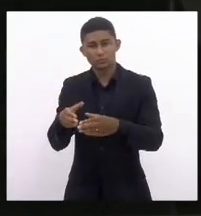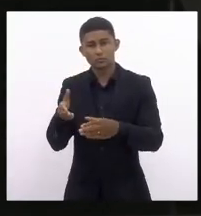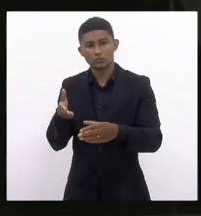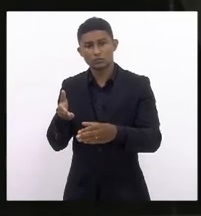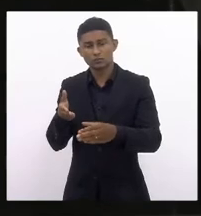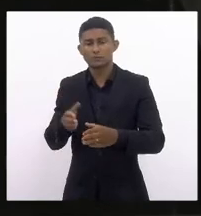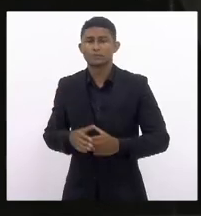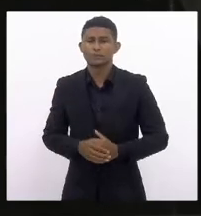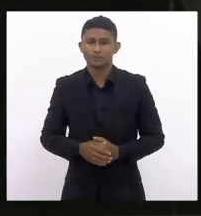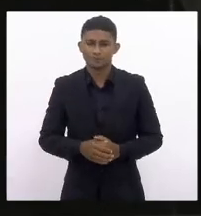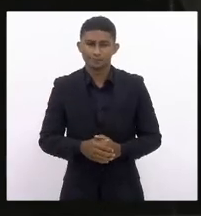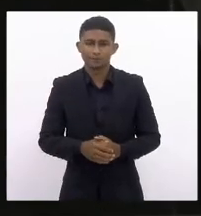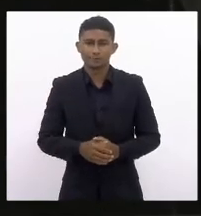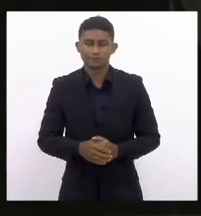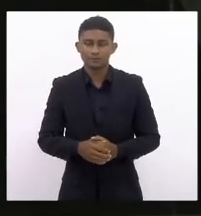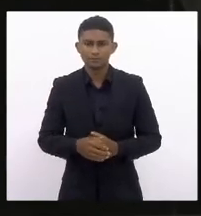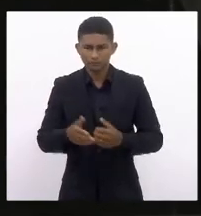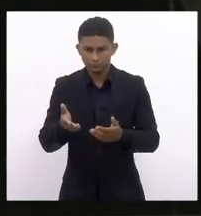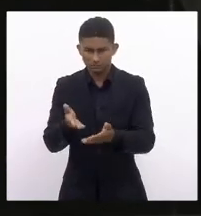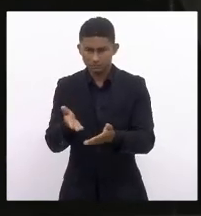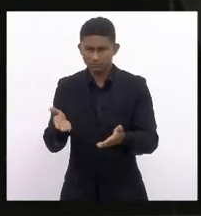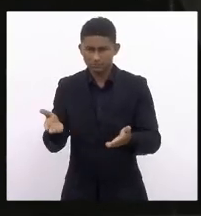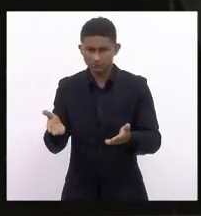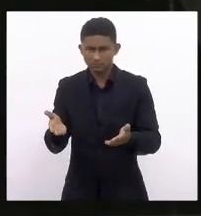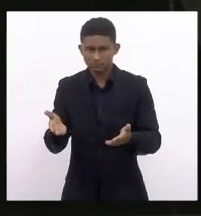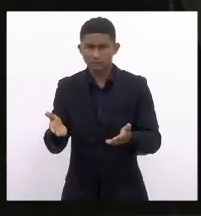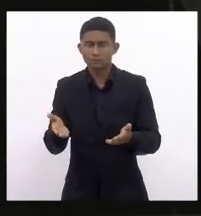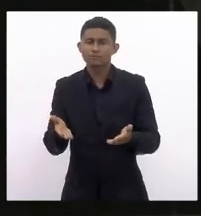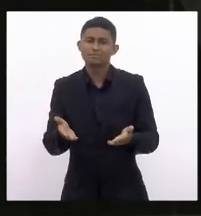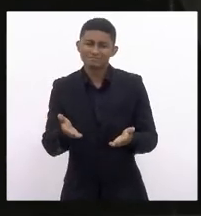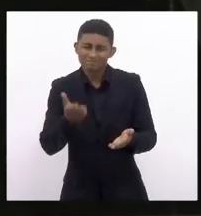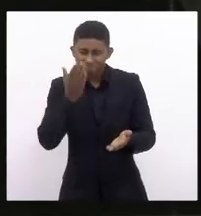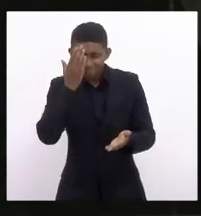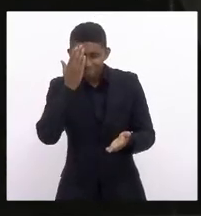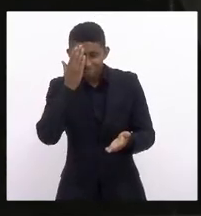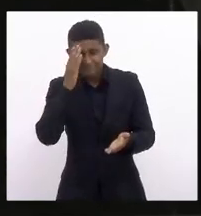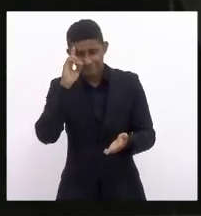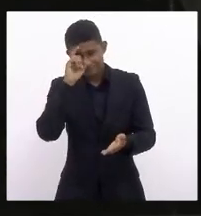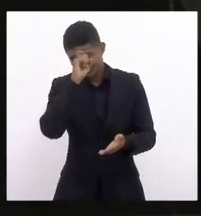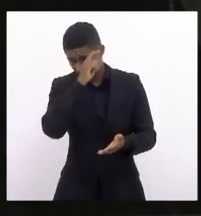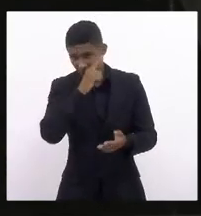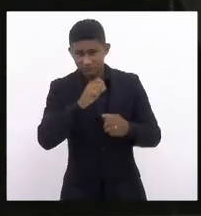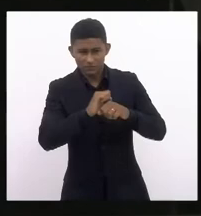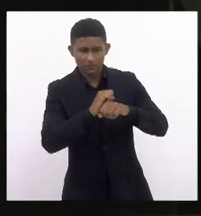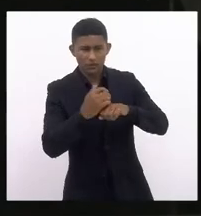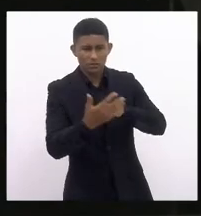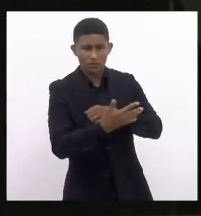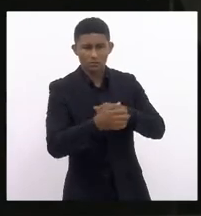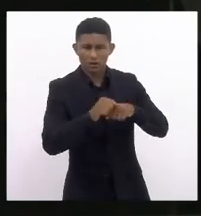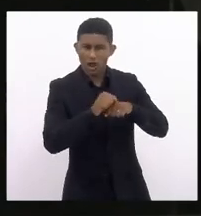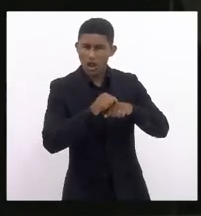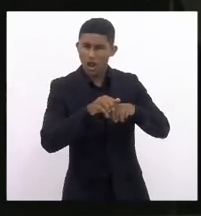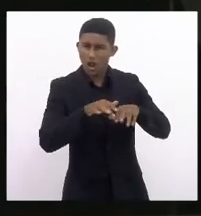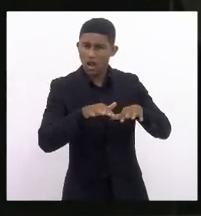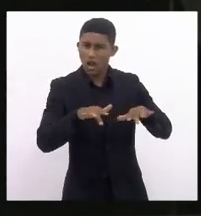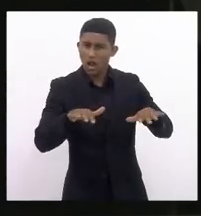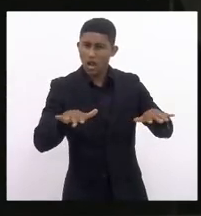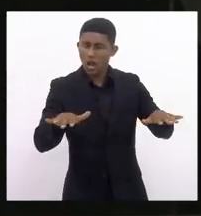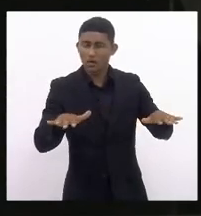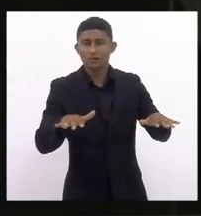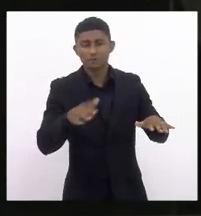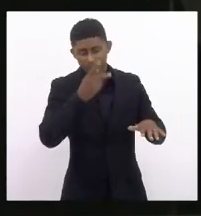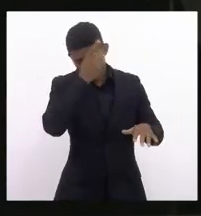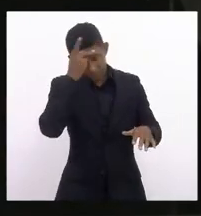esteve e está aí à frente de uma pandemia que ceifou a vida de milhares de